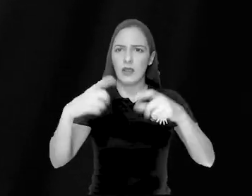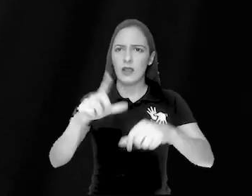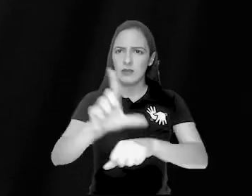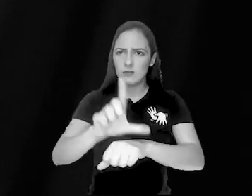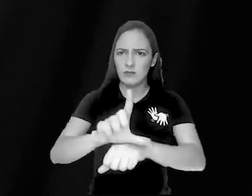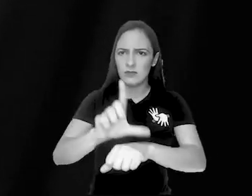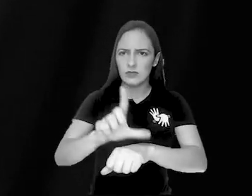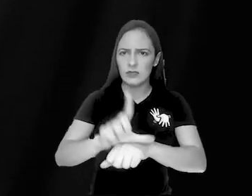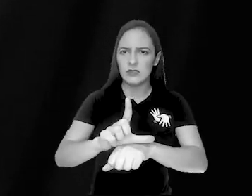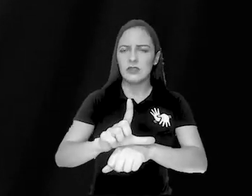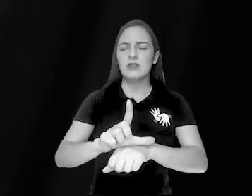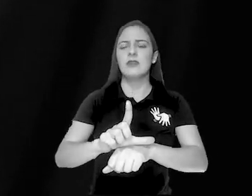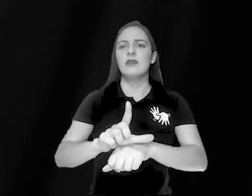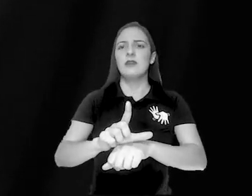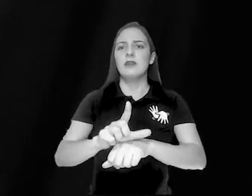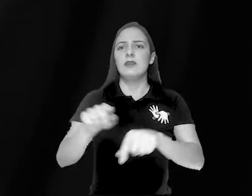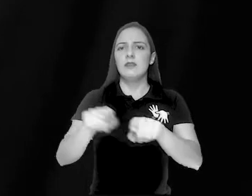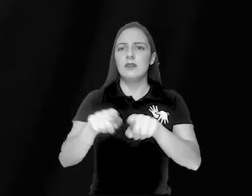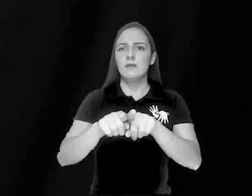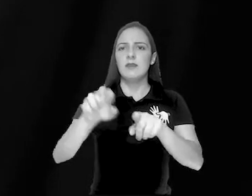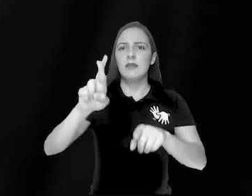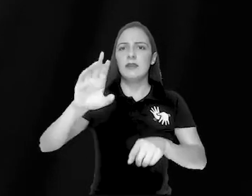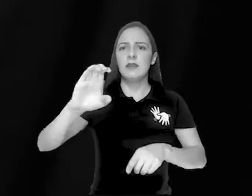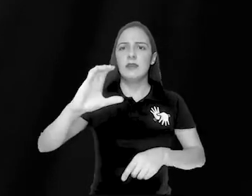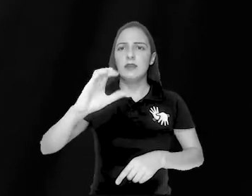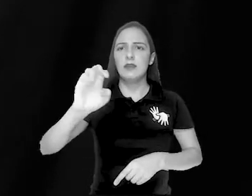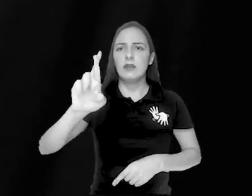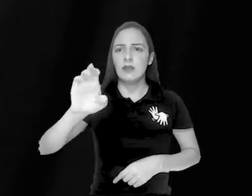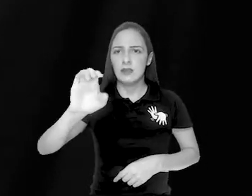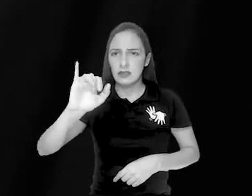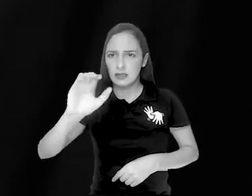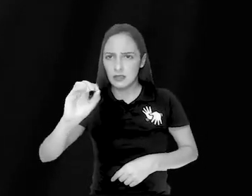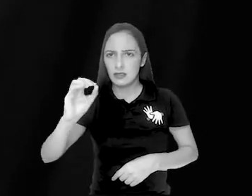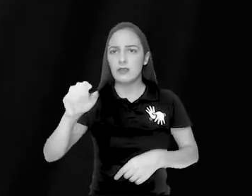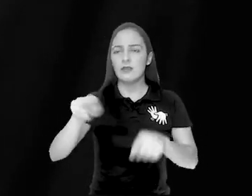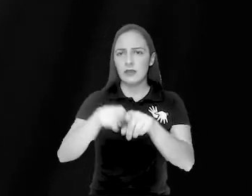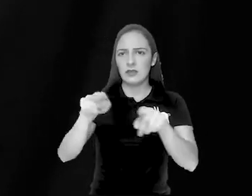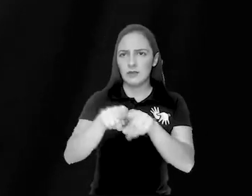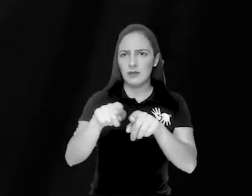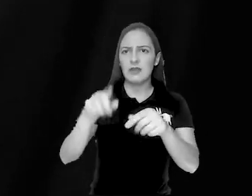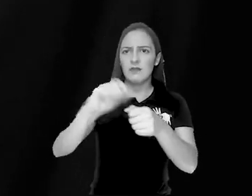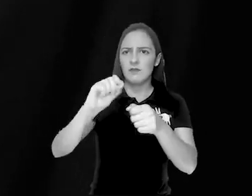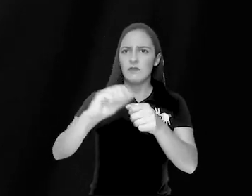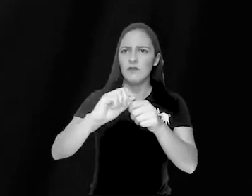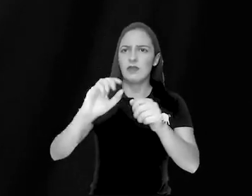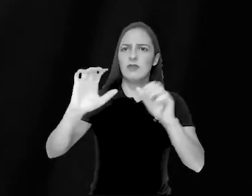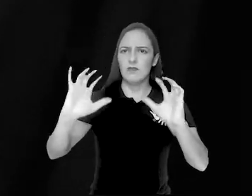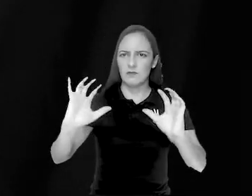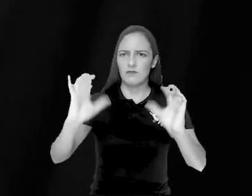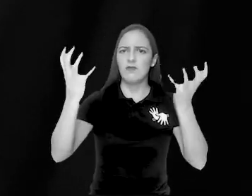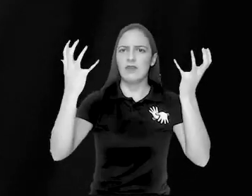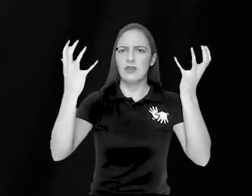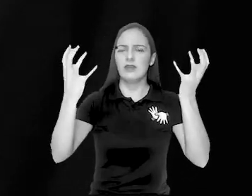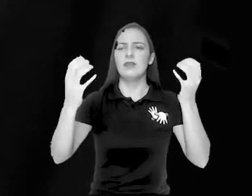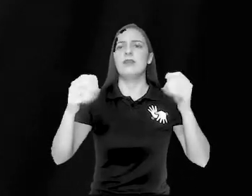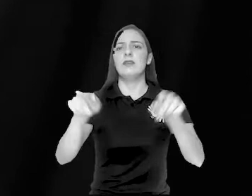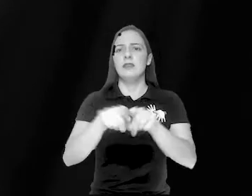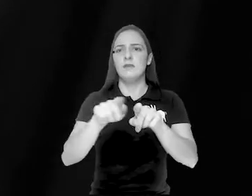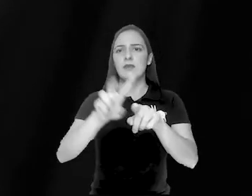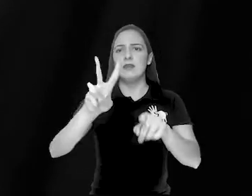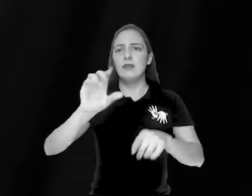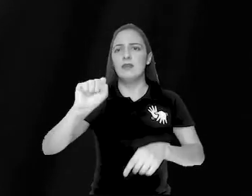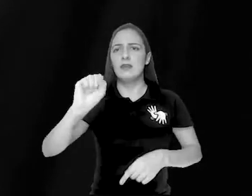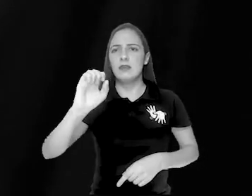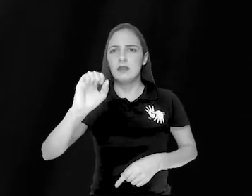surgiu o Recreio, que já é uma cidade também da Zona da Mata aqui, né, do estado de Minas. Surgiu Vista Alegre, que é distrito